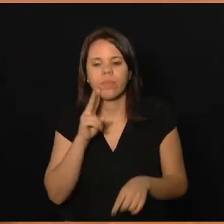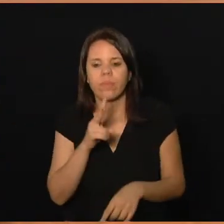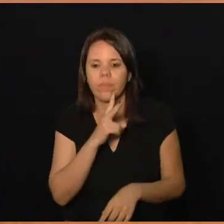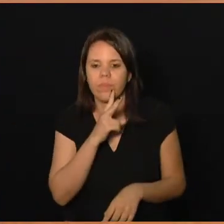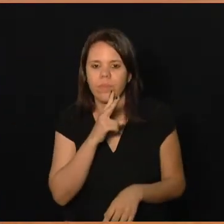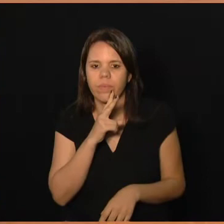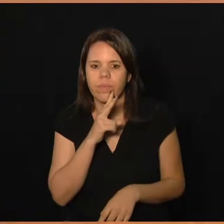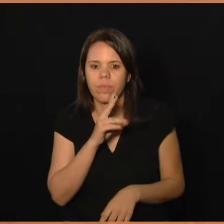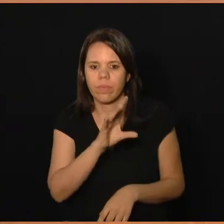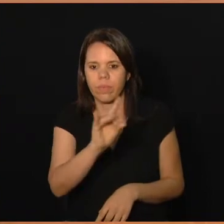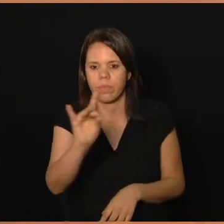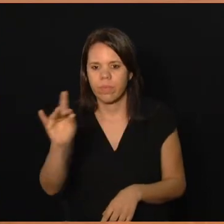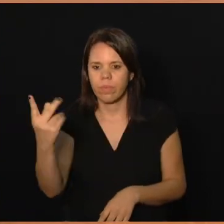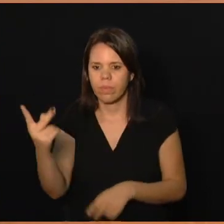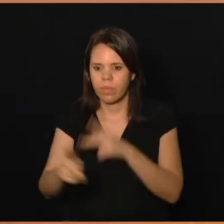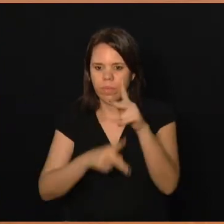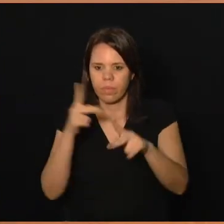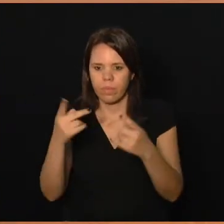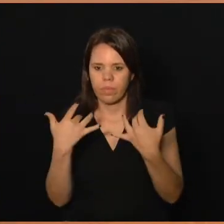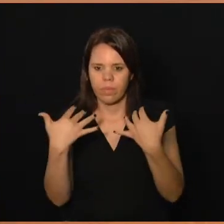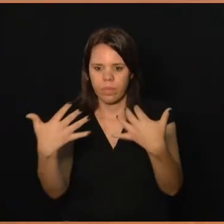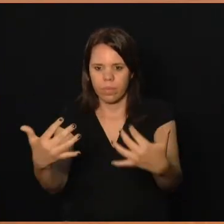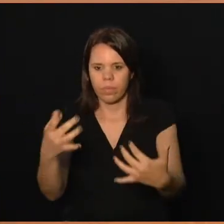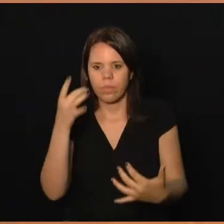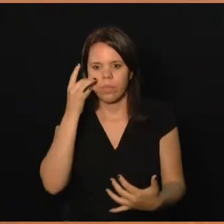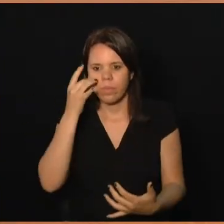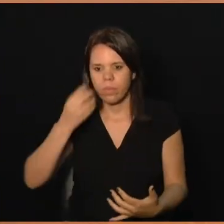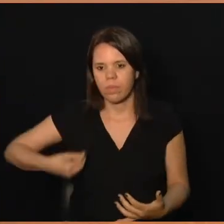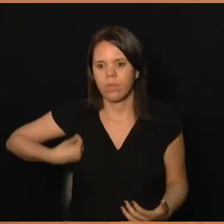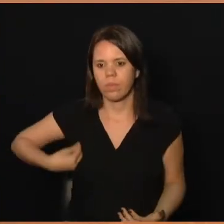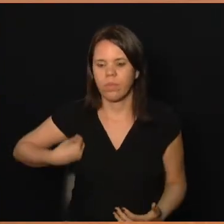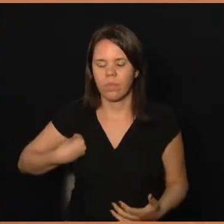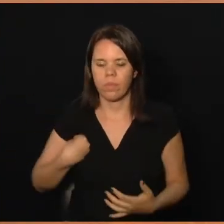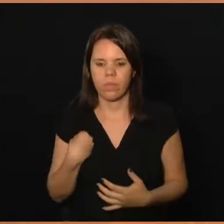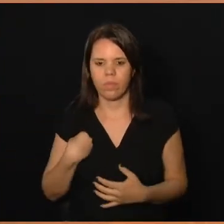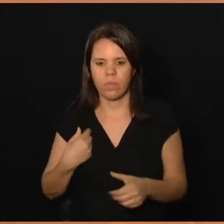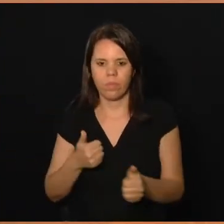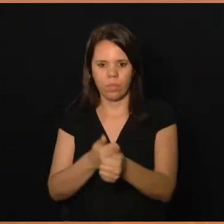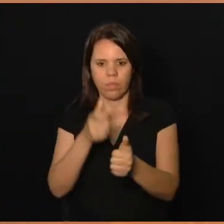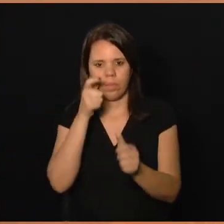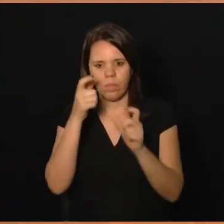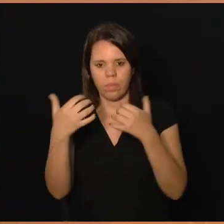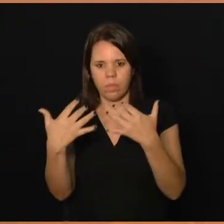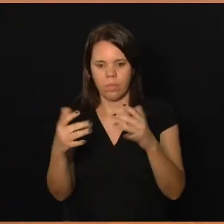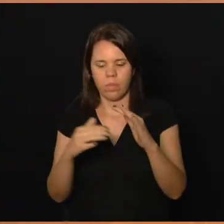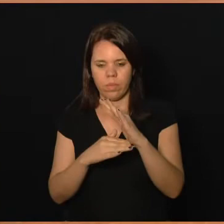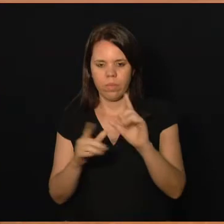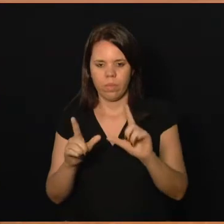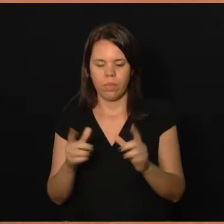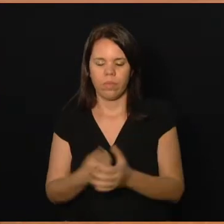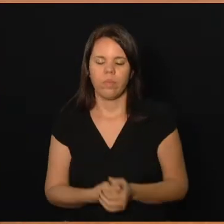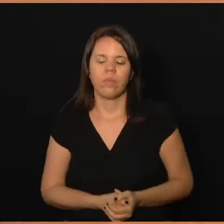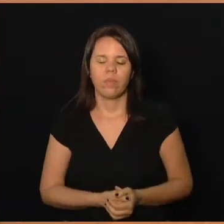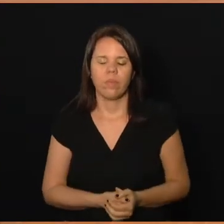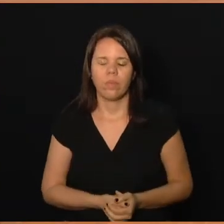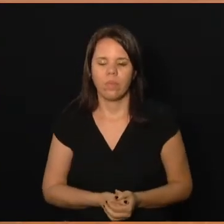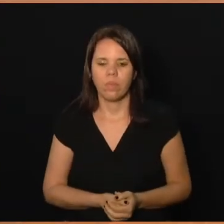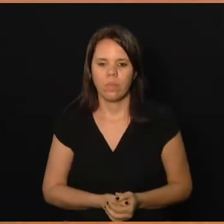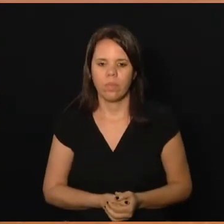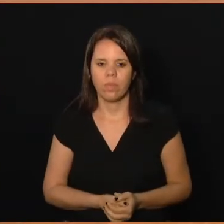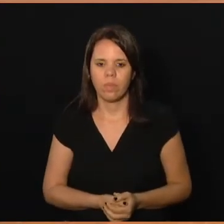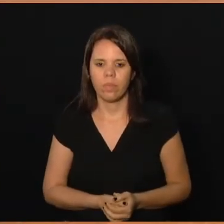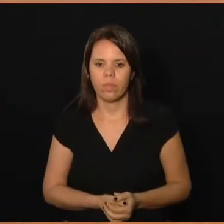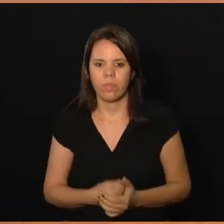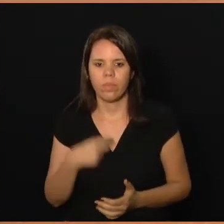Gratti, agradeço todos os presentes e todos aqueles que nos acompanharam pela TV Câmara. Então, ficam os